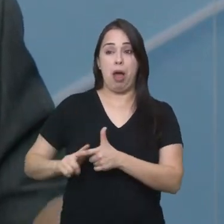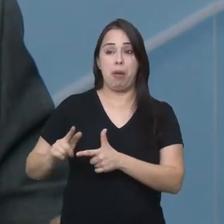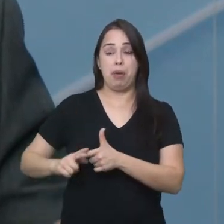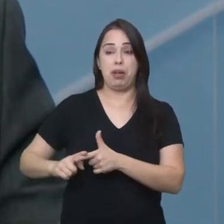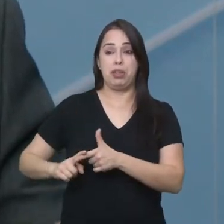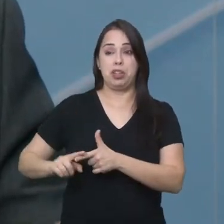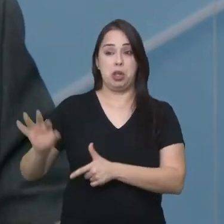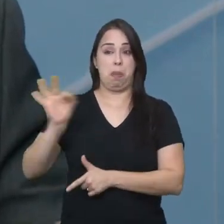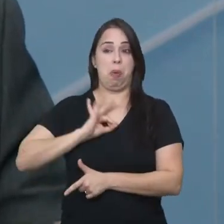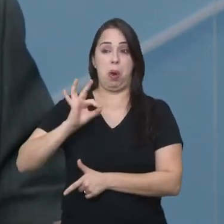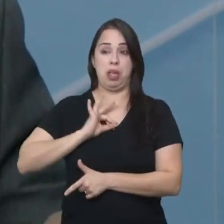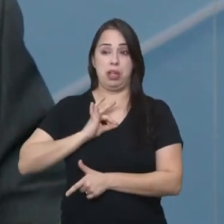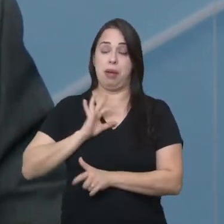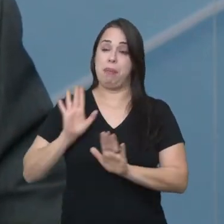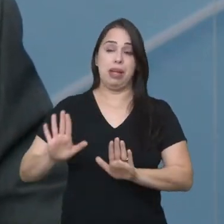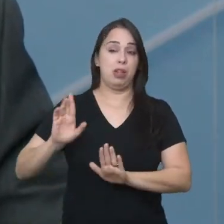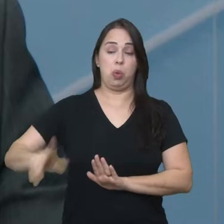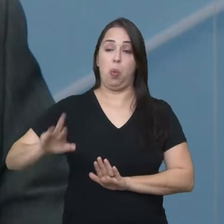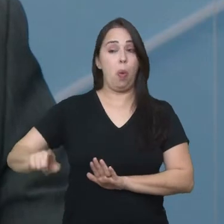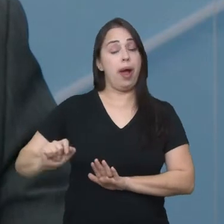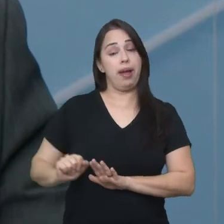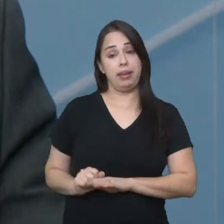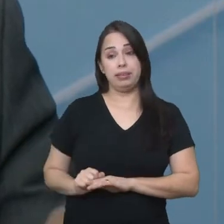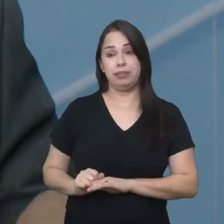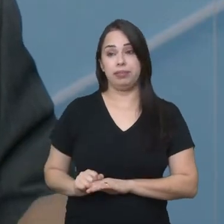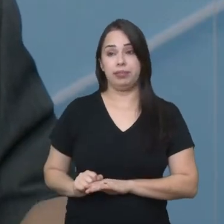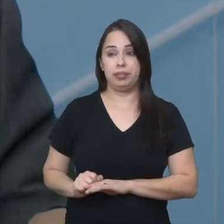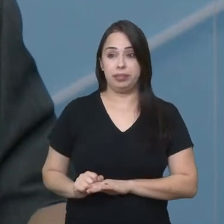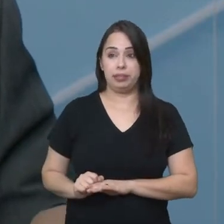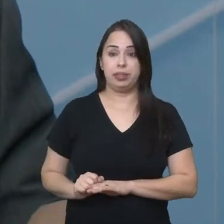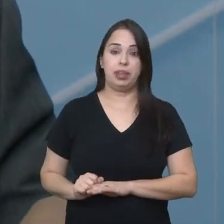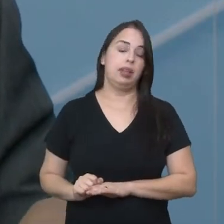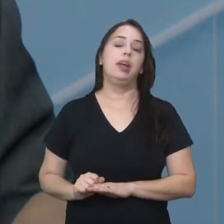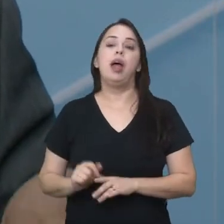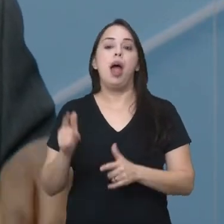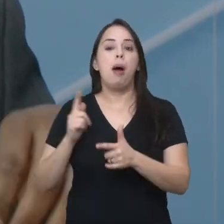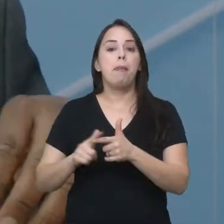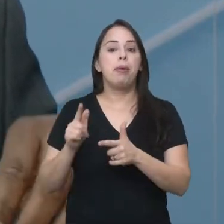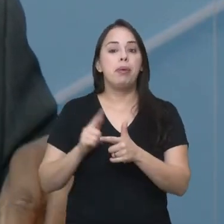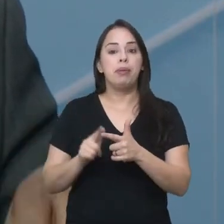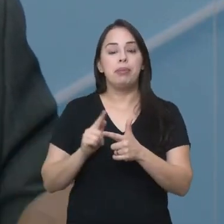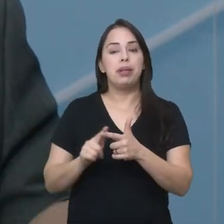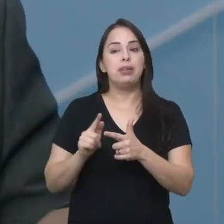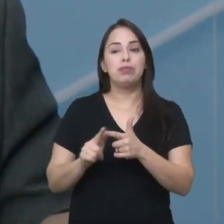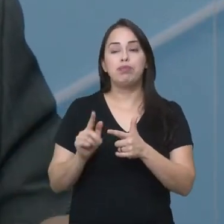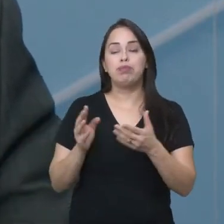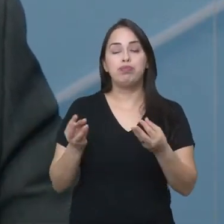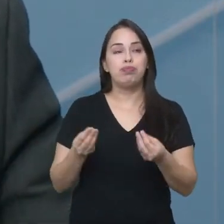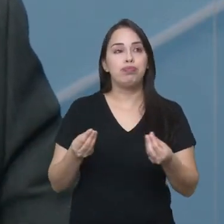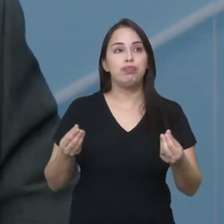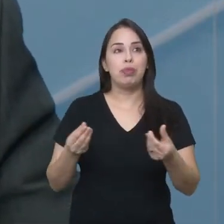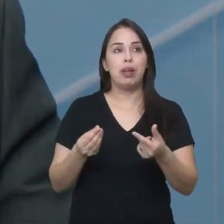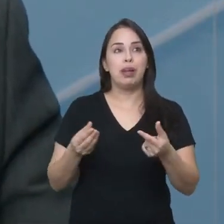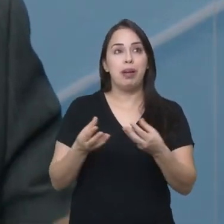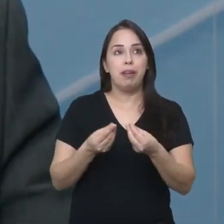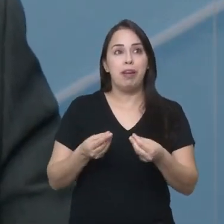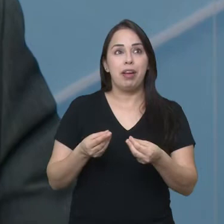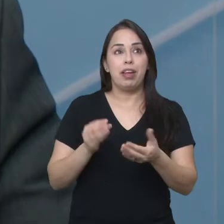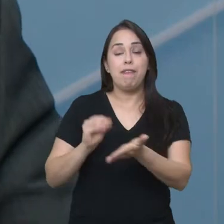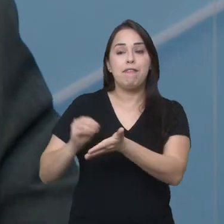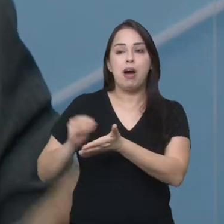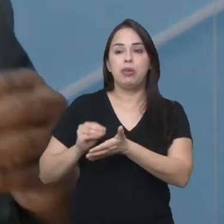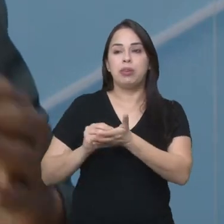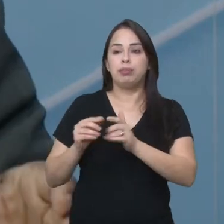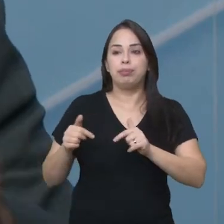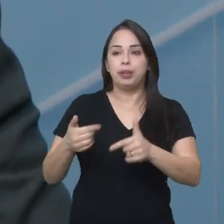polícia exclusivamente, quando não é, né? É um problema muito mais de políticas públicas do que